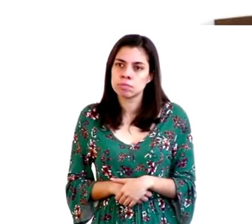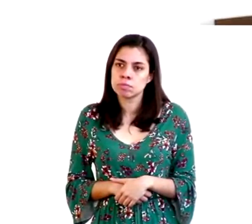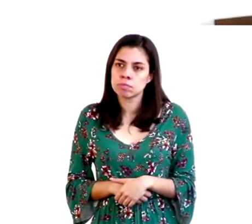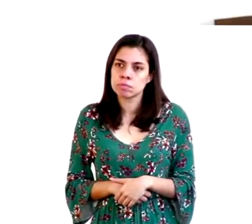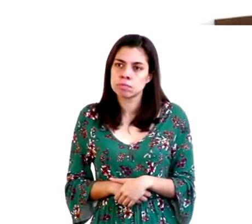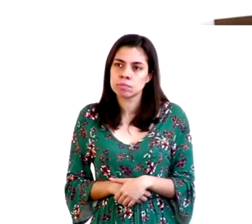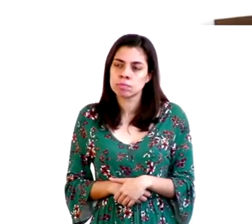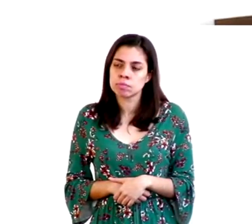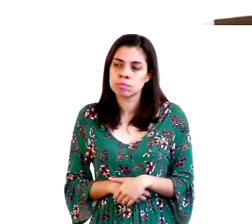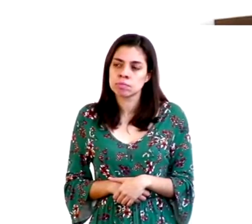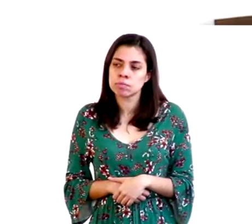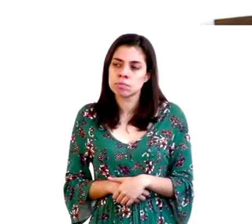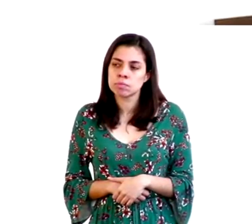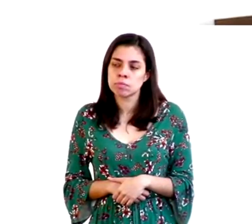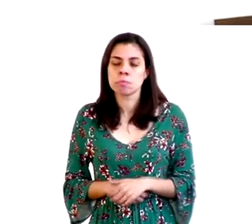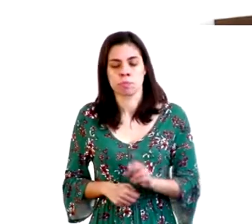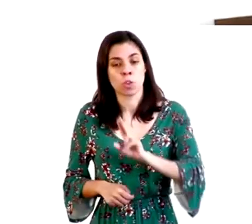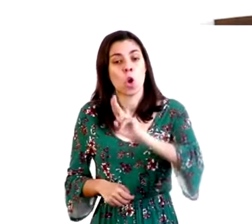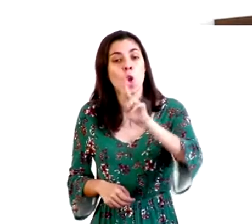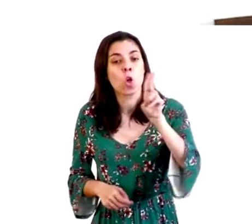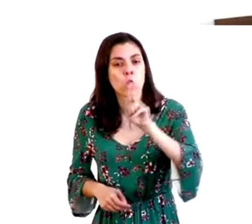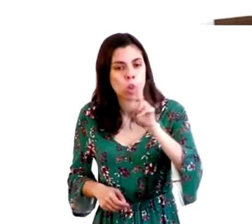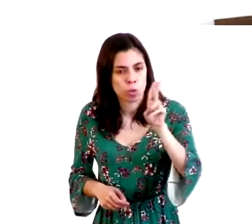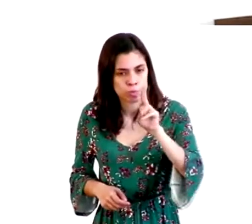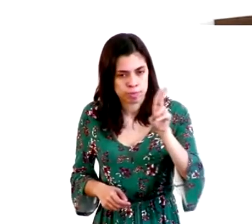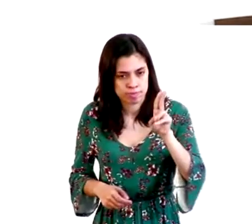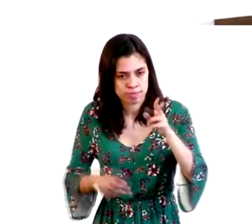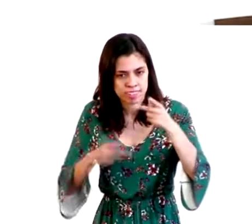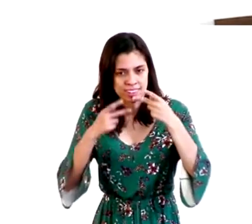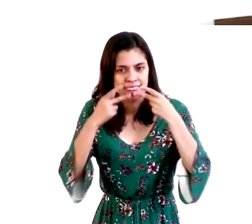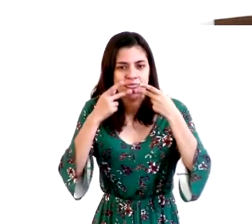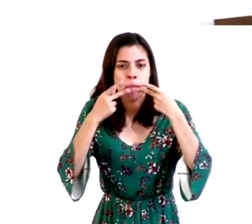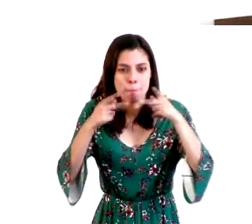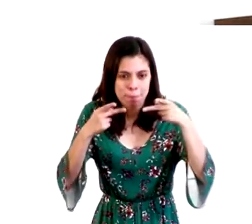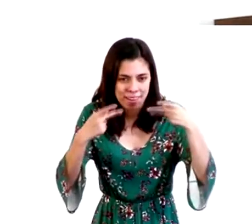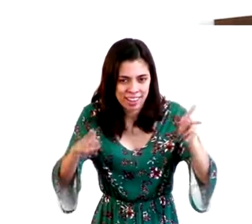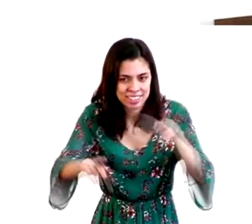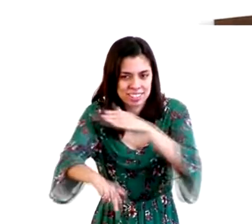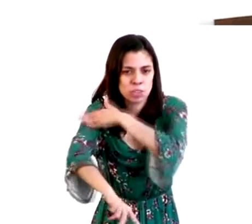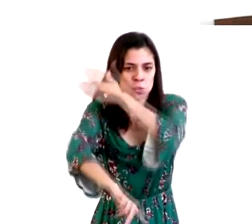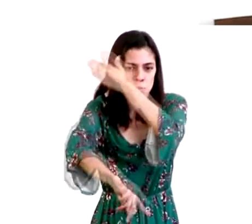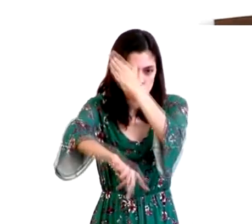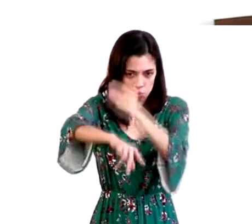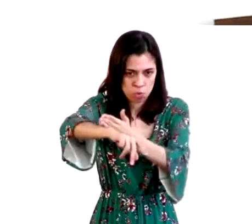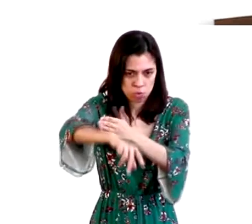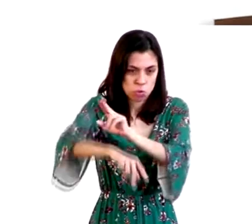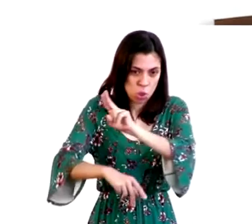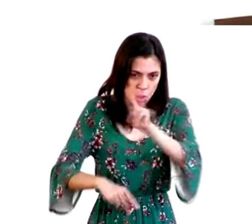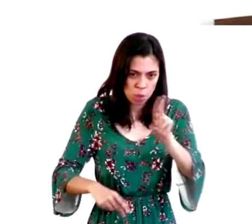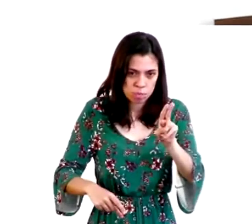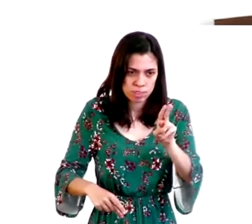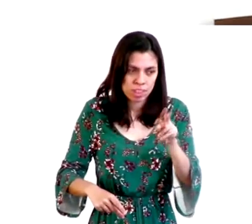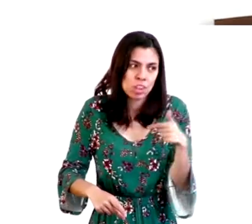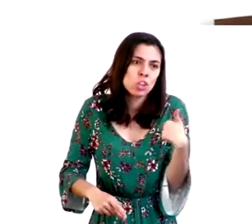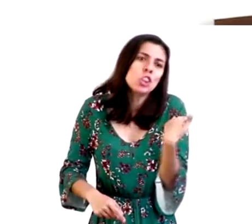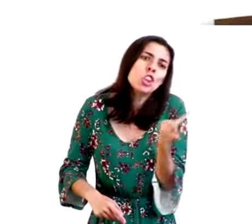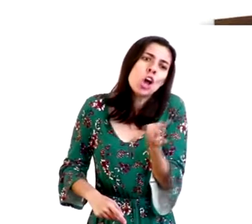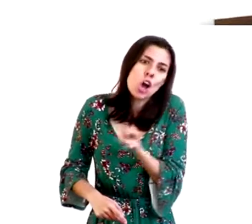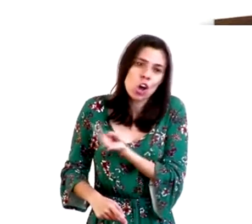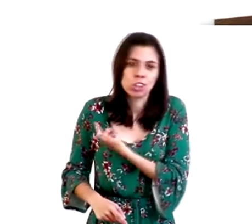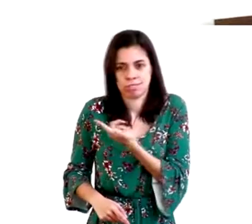esses 3 capítulos de O Sermão do Monte. Na realidade, esse nome foi dado